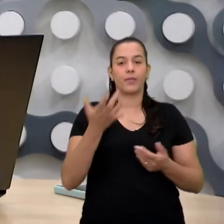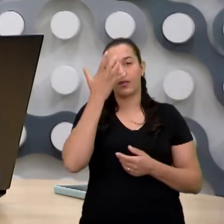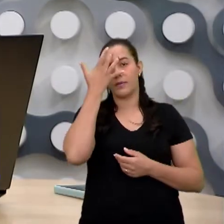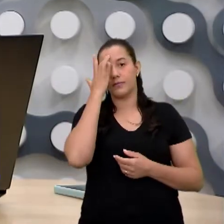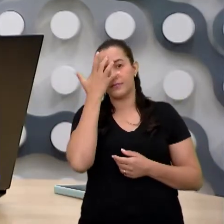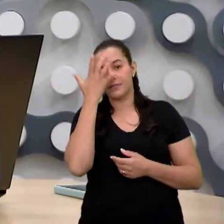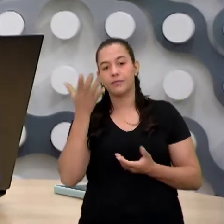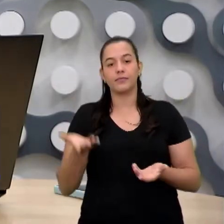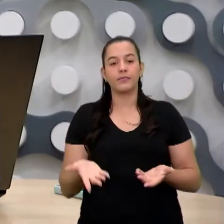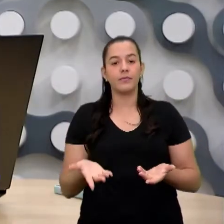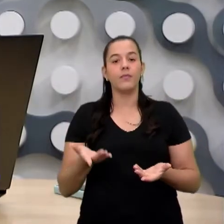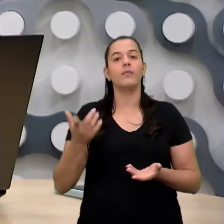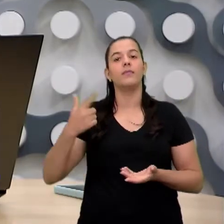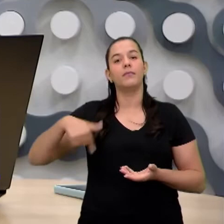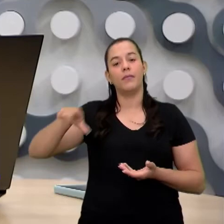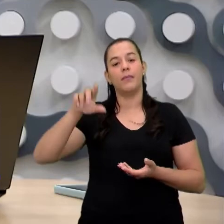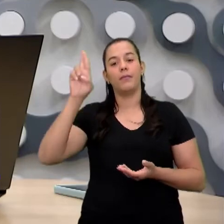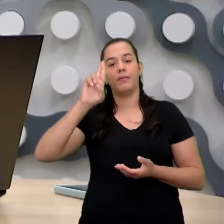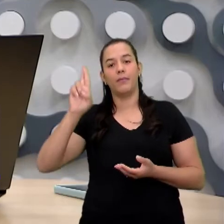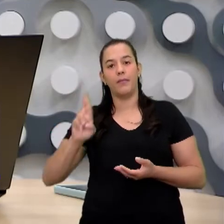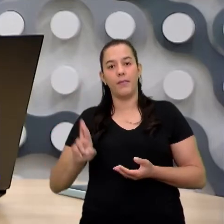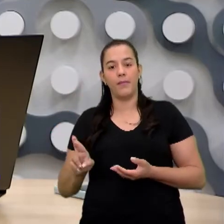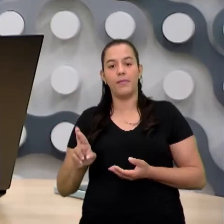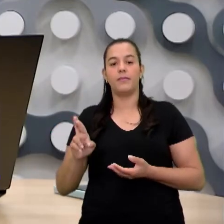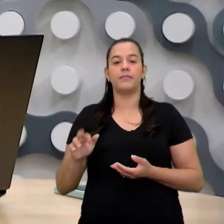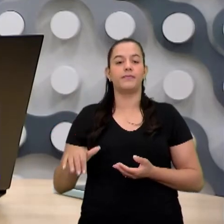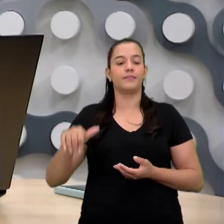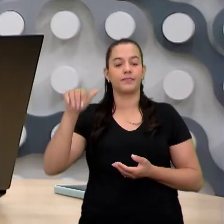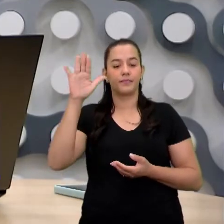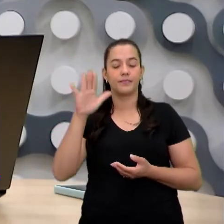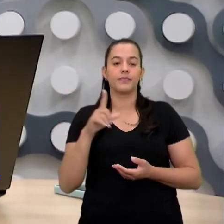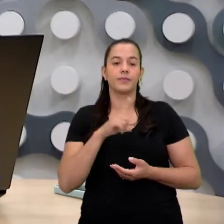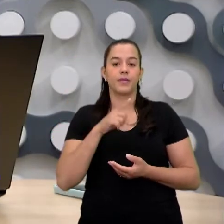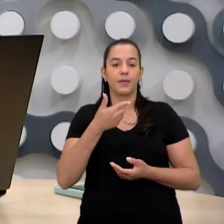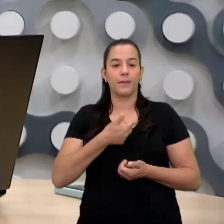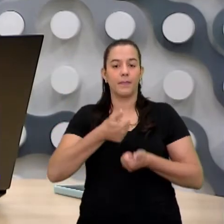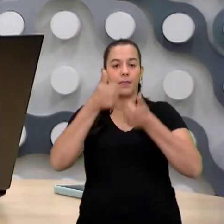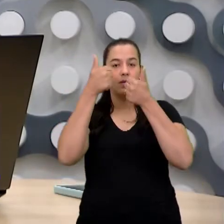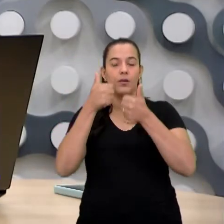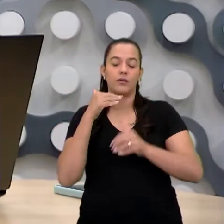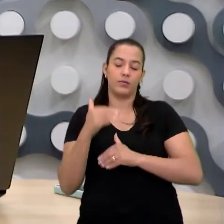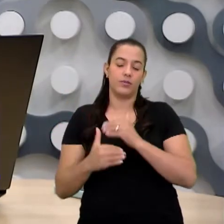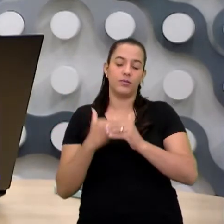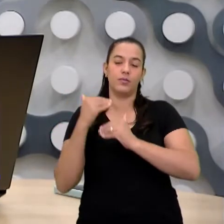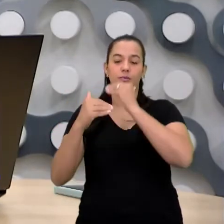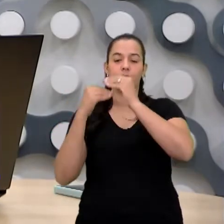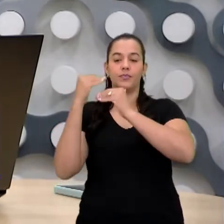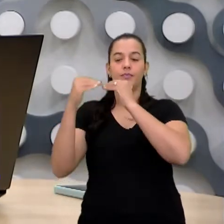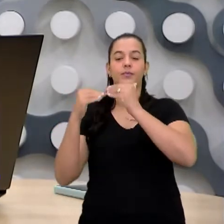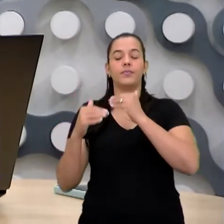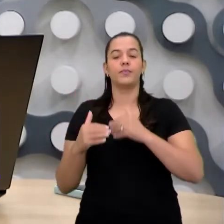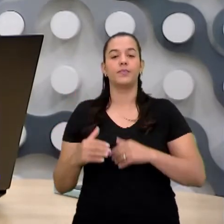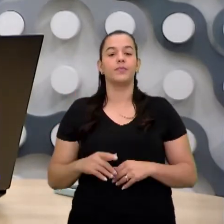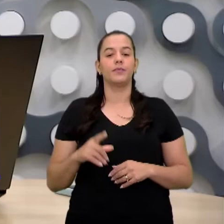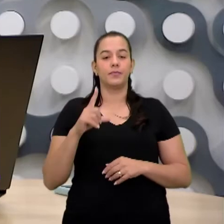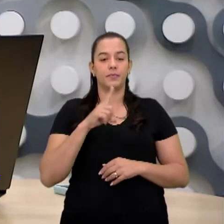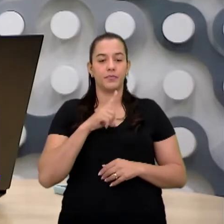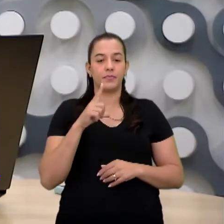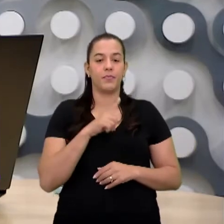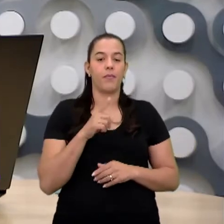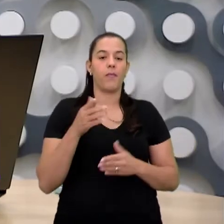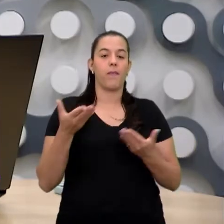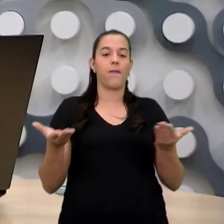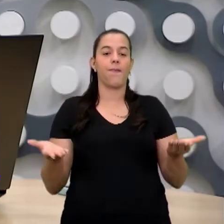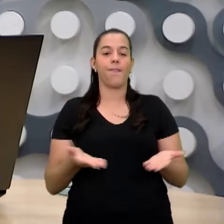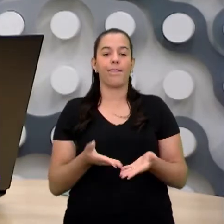Índia, até a própria Rússia, que é um dos países de melhor condições de desenvolvimento, de emergentes,